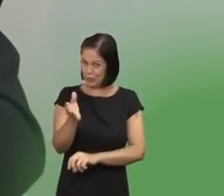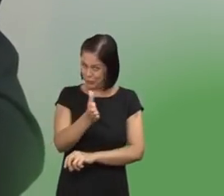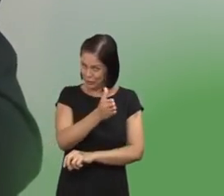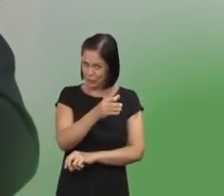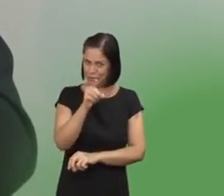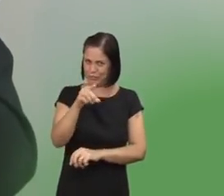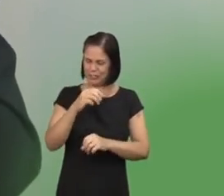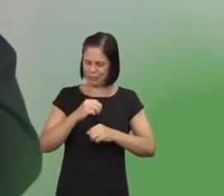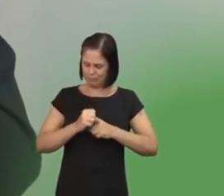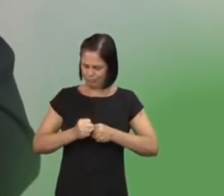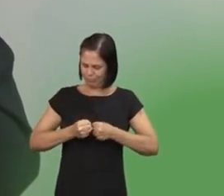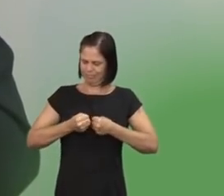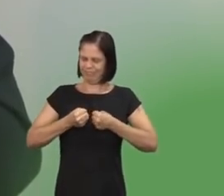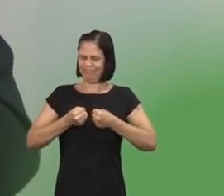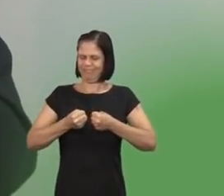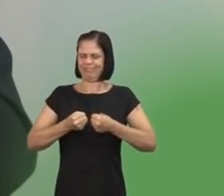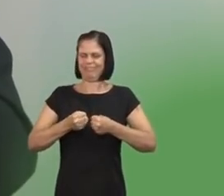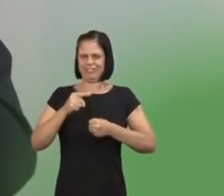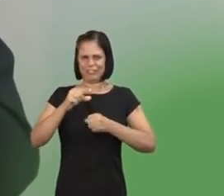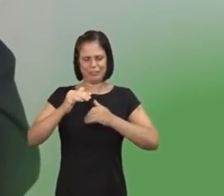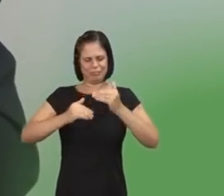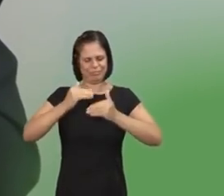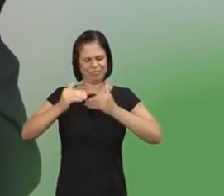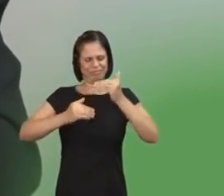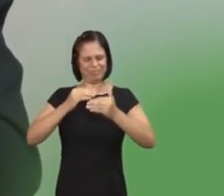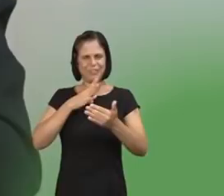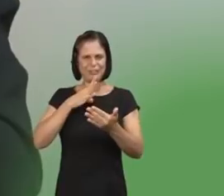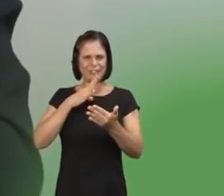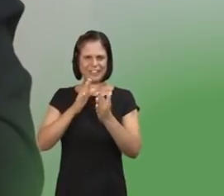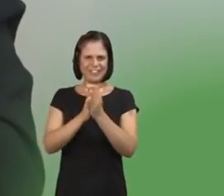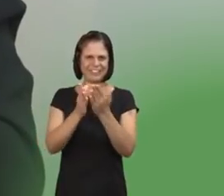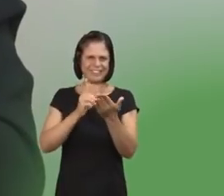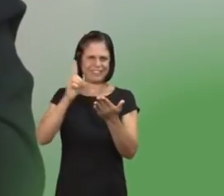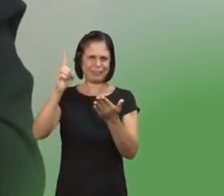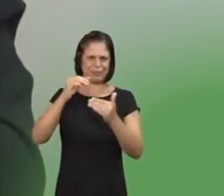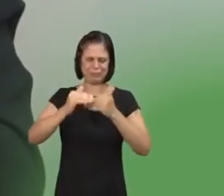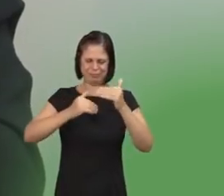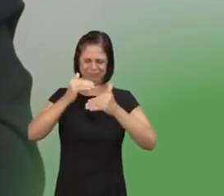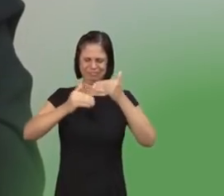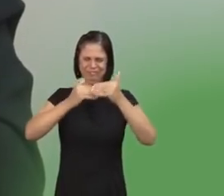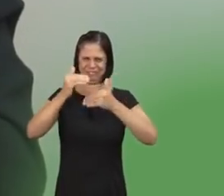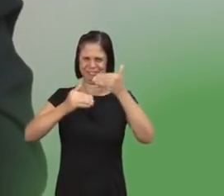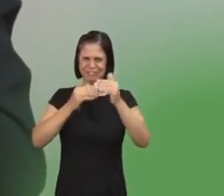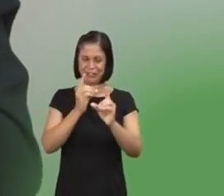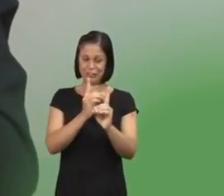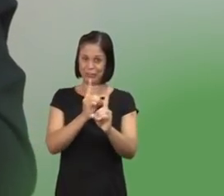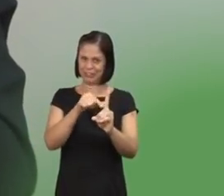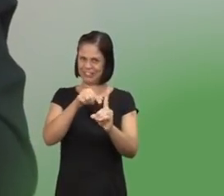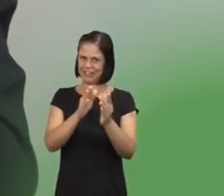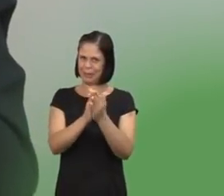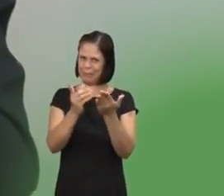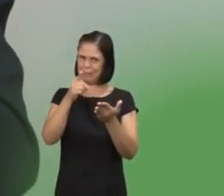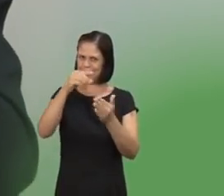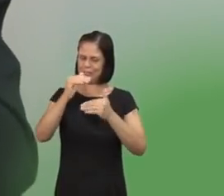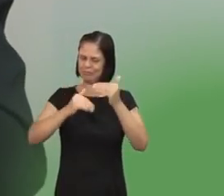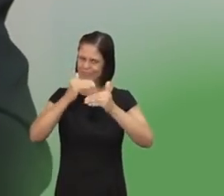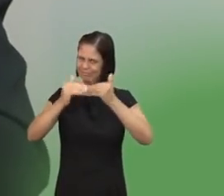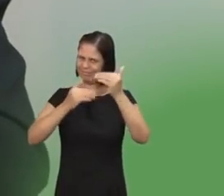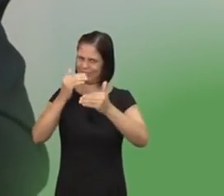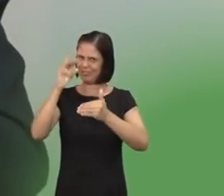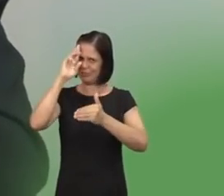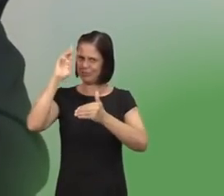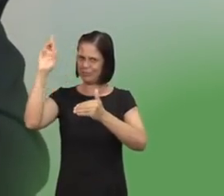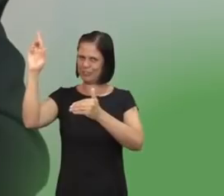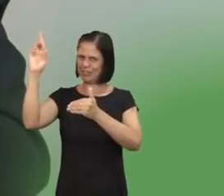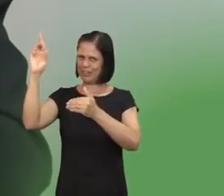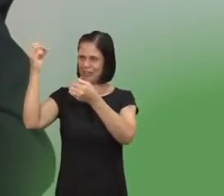um assunto para a sua edificação e o seu aprimoramento no conhecimento da Palavra de Deus, da doutrina bíblica e daquilo que o